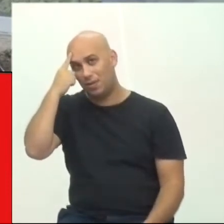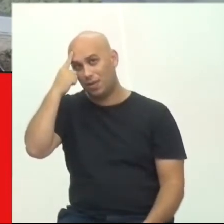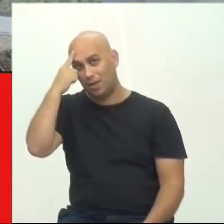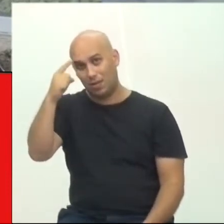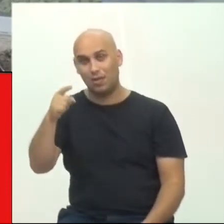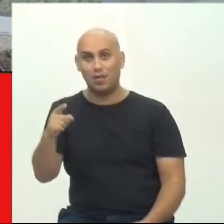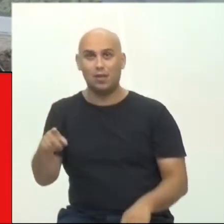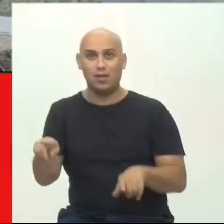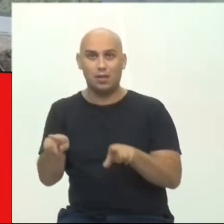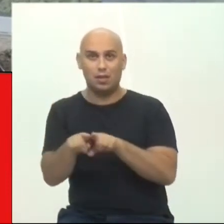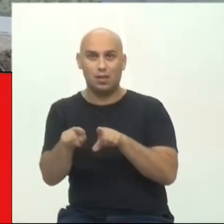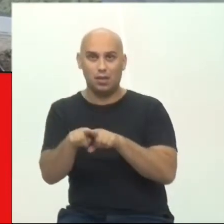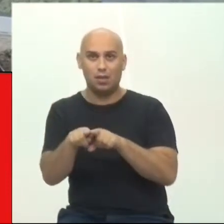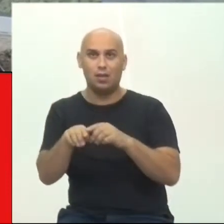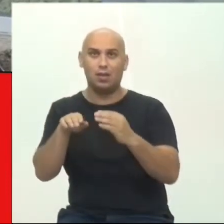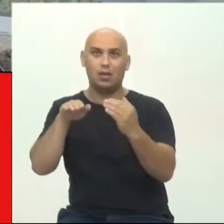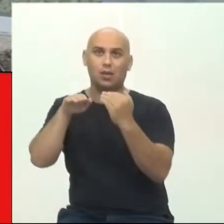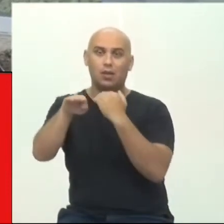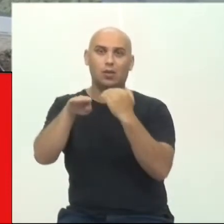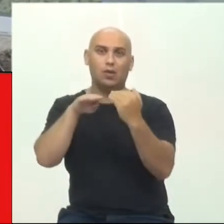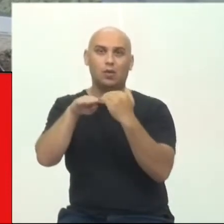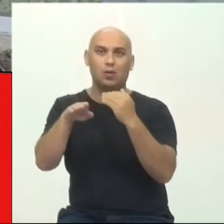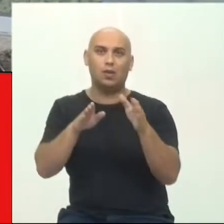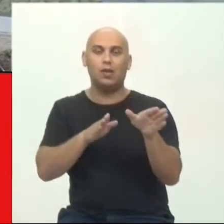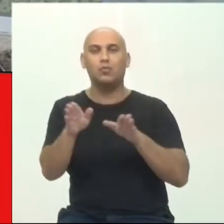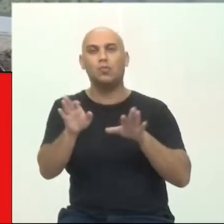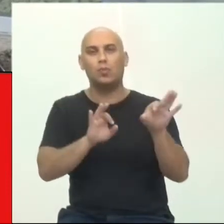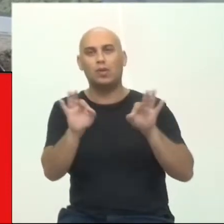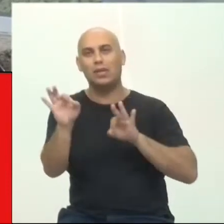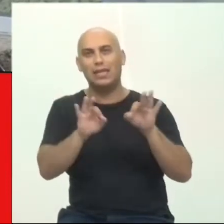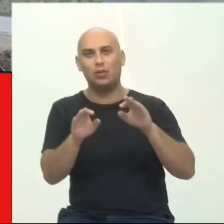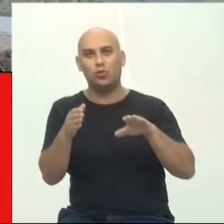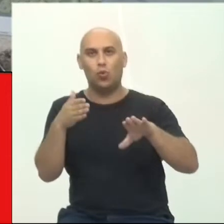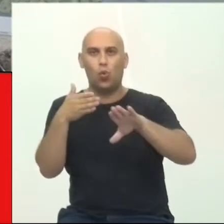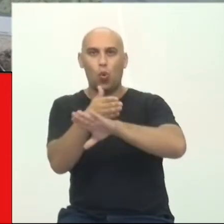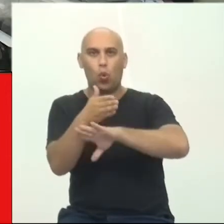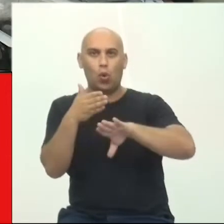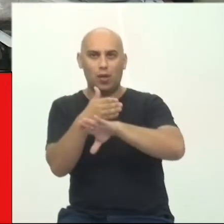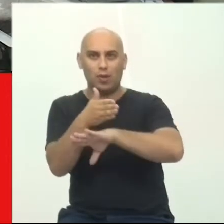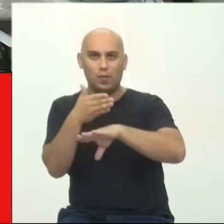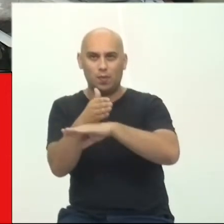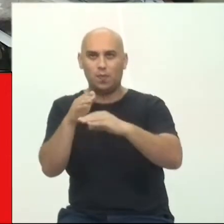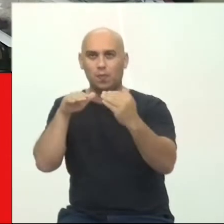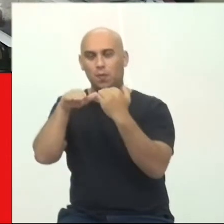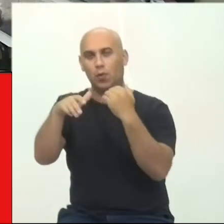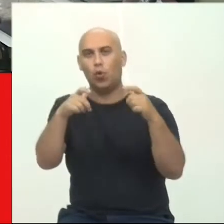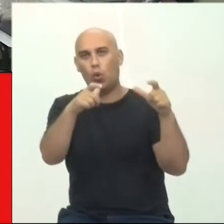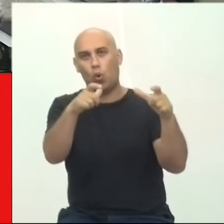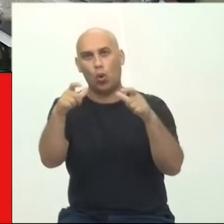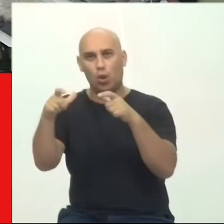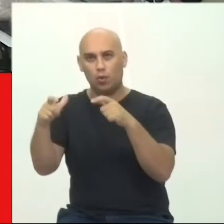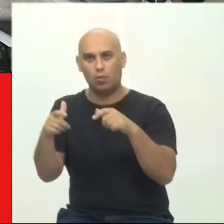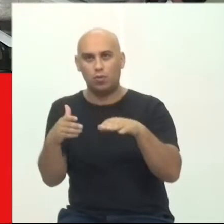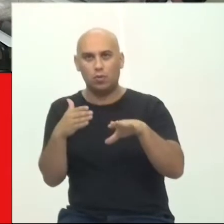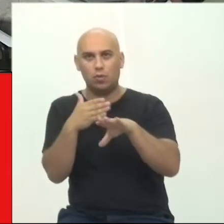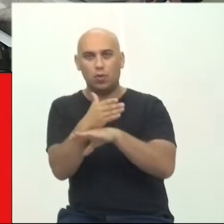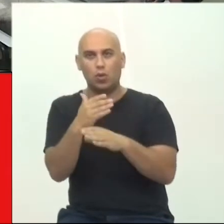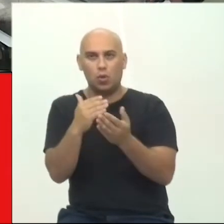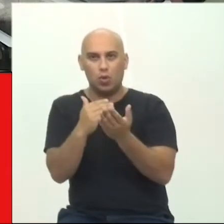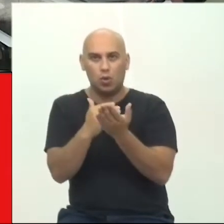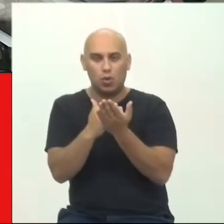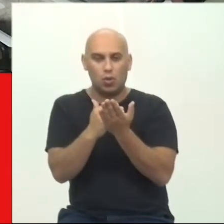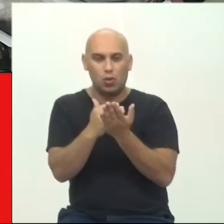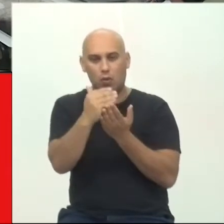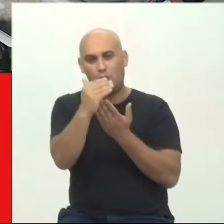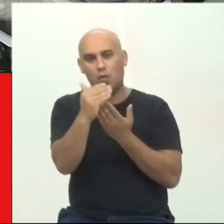ciclovia está contemplado aí no projeto? Em algum trecho específico, você fala? Isso. O acesso, porque a ciclovia